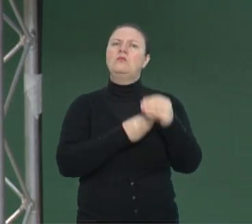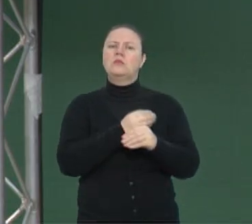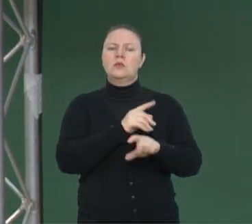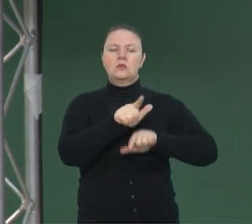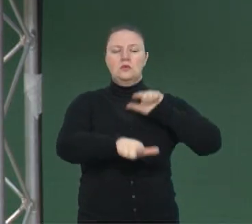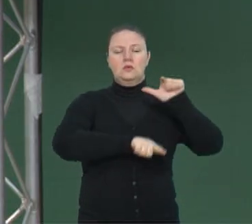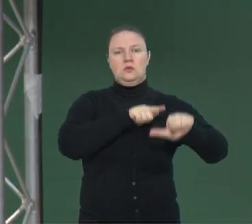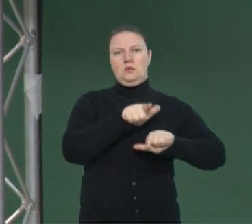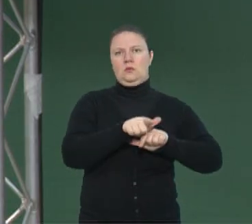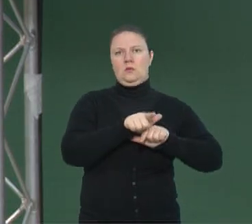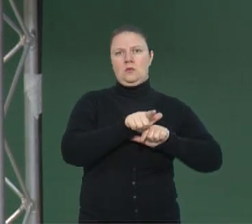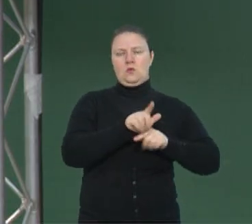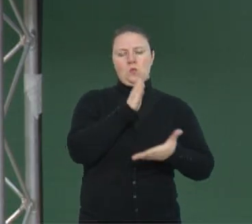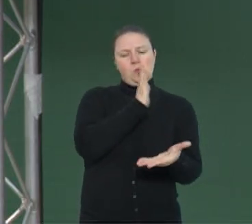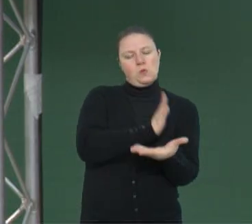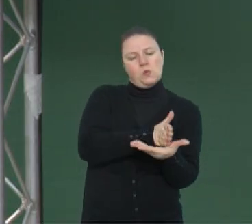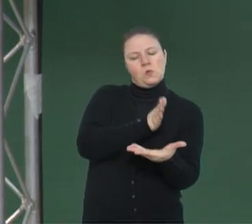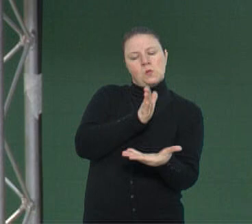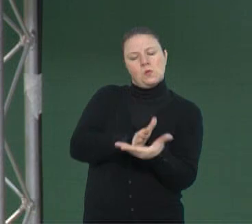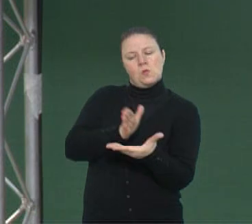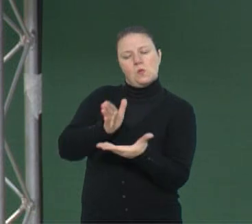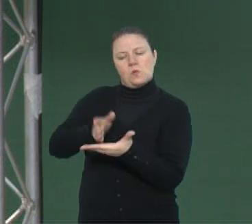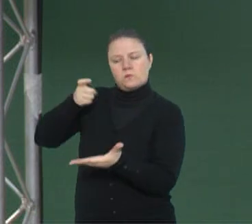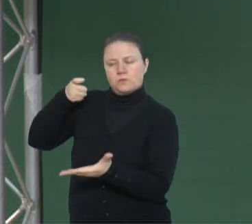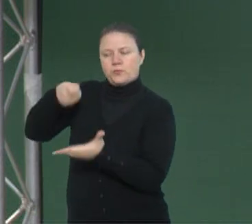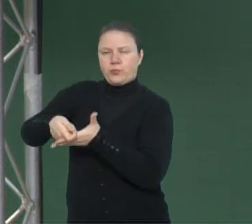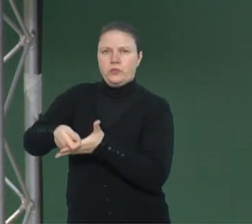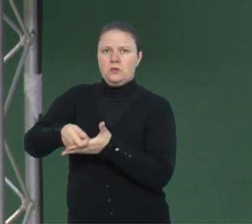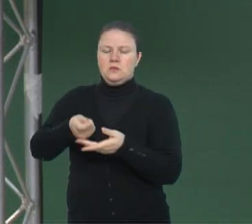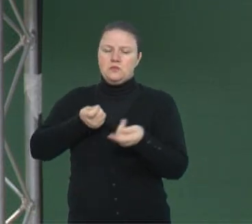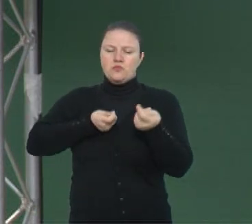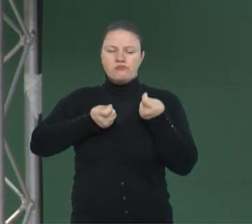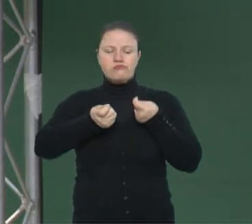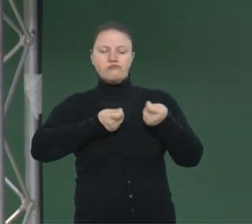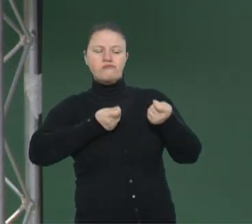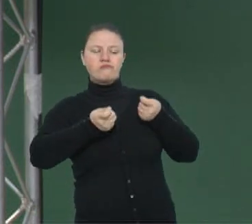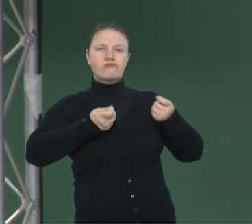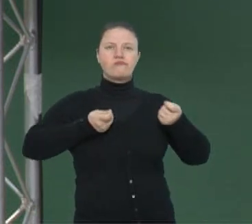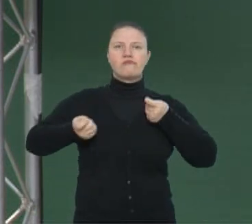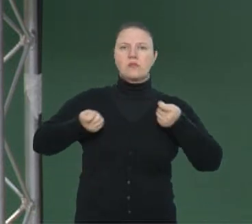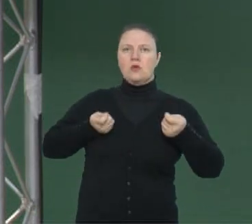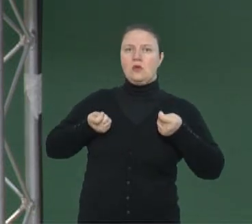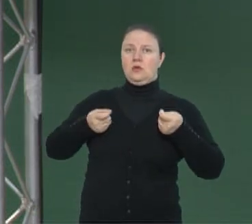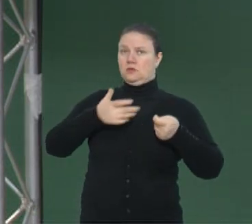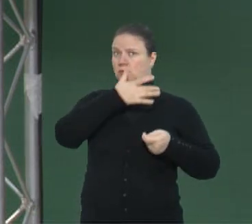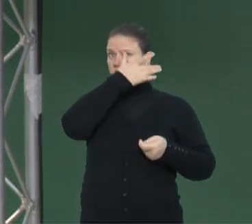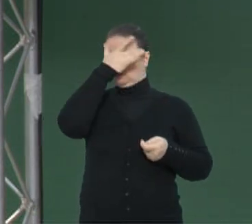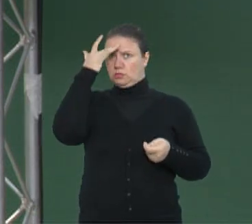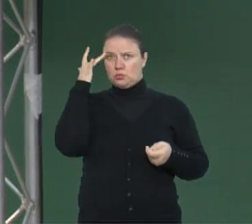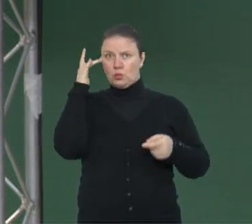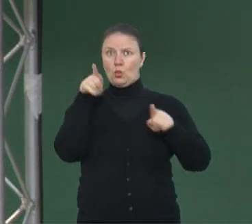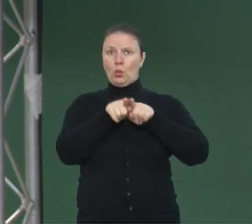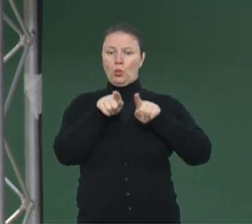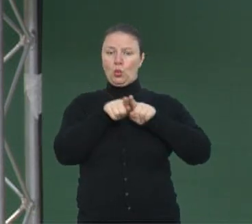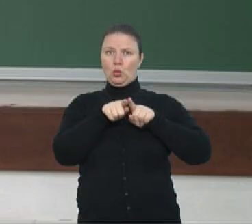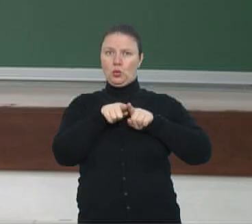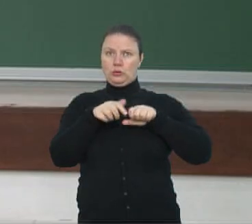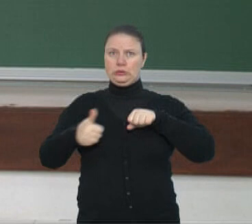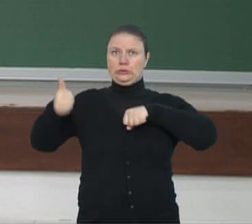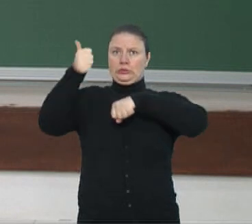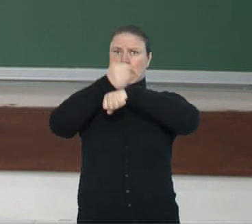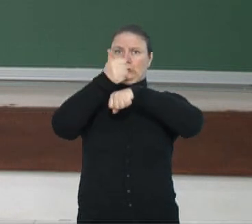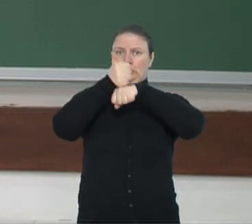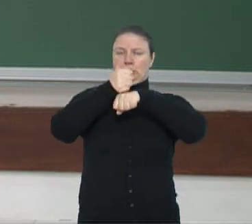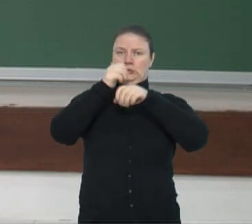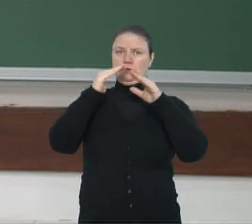trabalhadores disciplinados e controlados para isso. Tá? Os pregadores vão começar a descrever em seus sermões